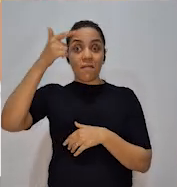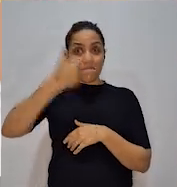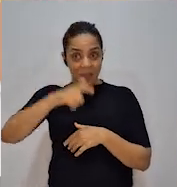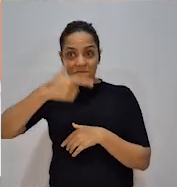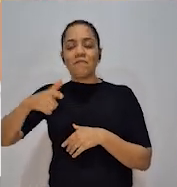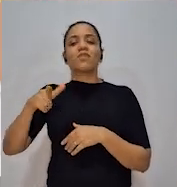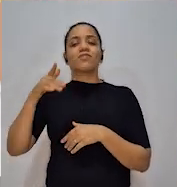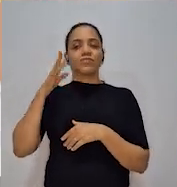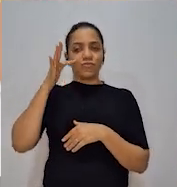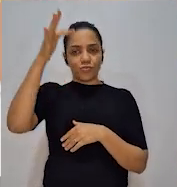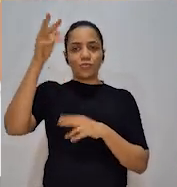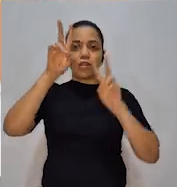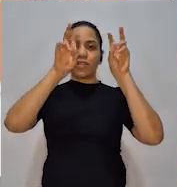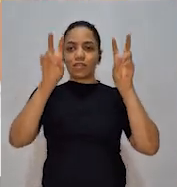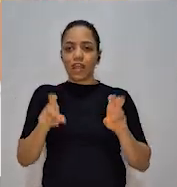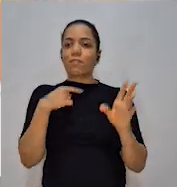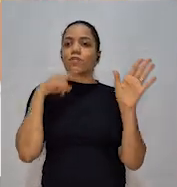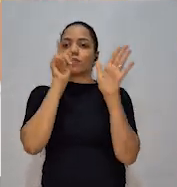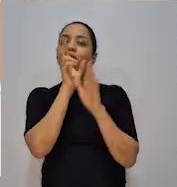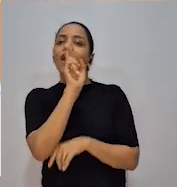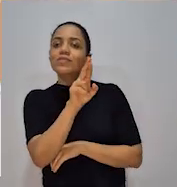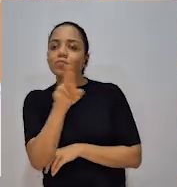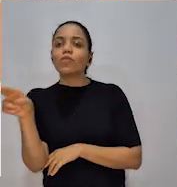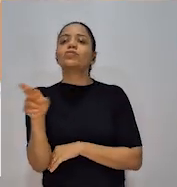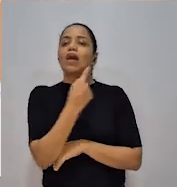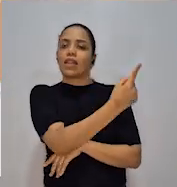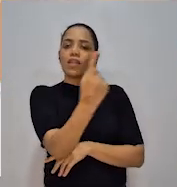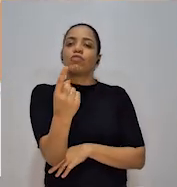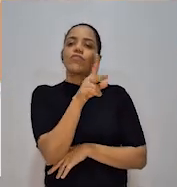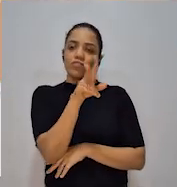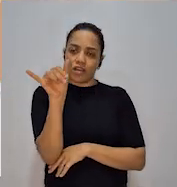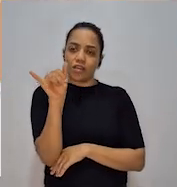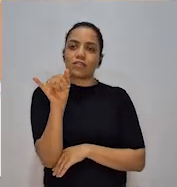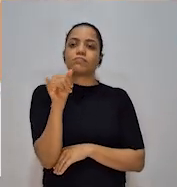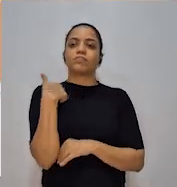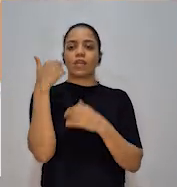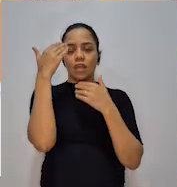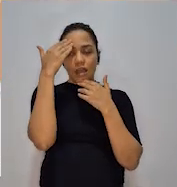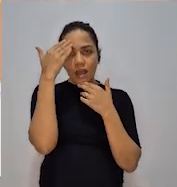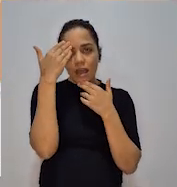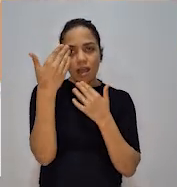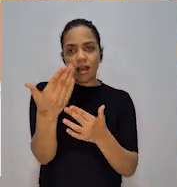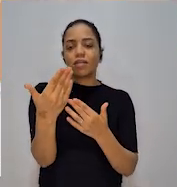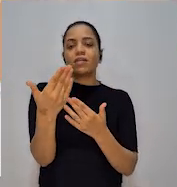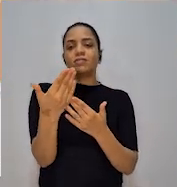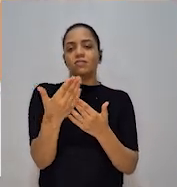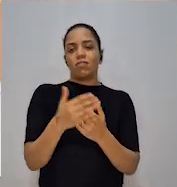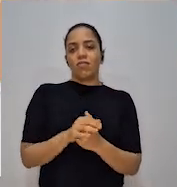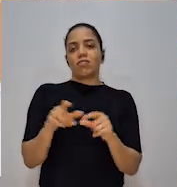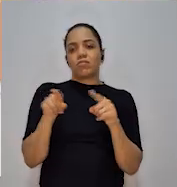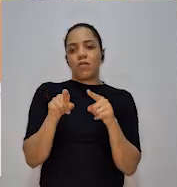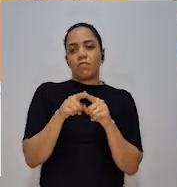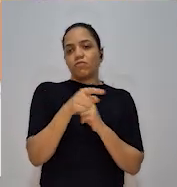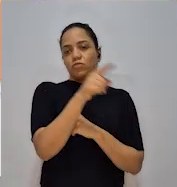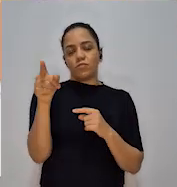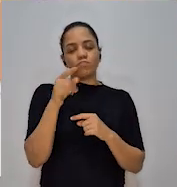Vamos aprofundar esses temas, responder todas as perguntas. Eu vou passar também, então, a palavra para a Amanda e agradecer aqui a oportunidade de estar junto